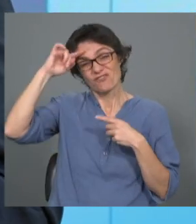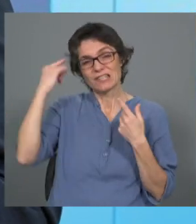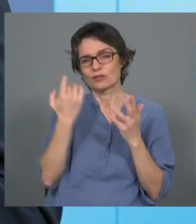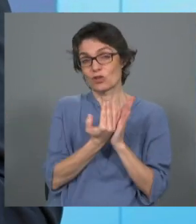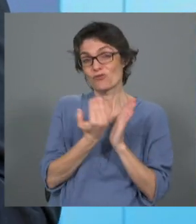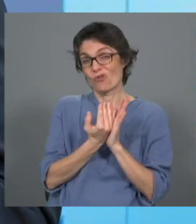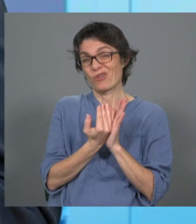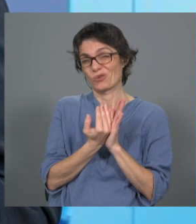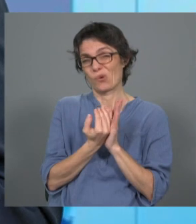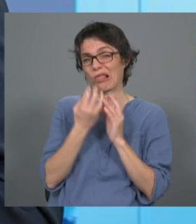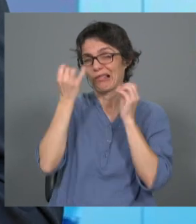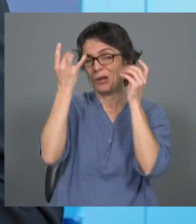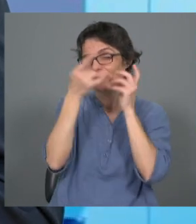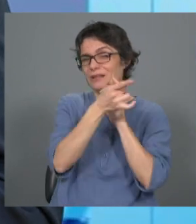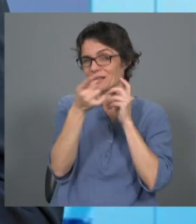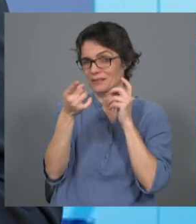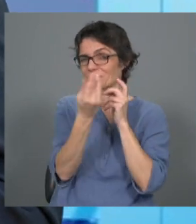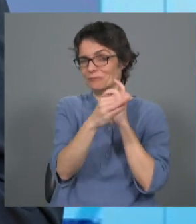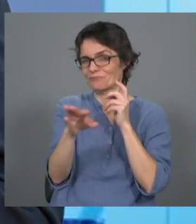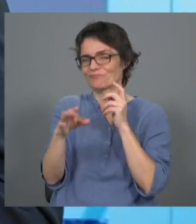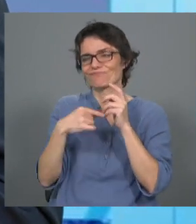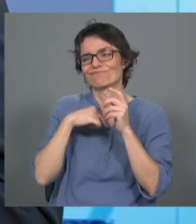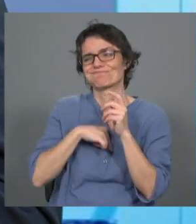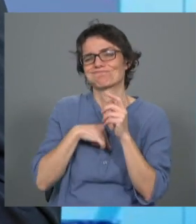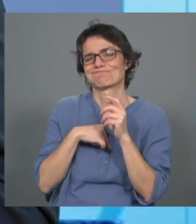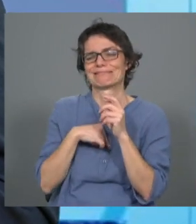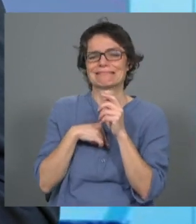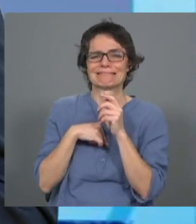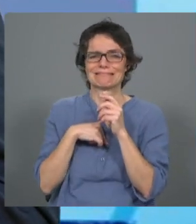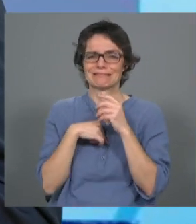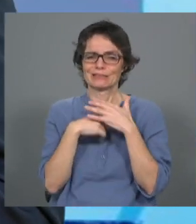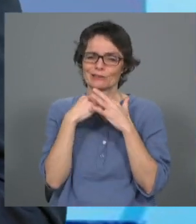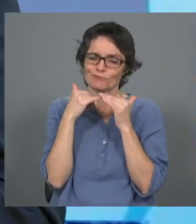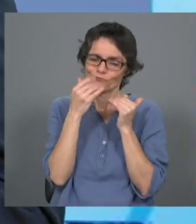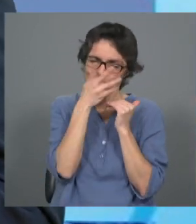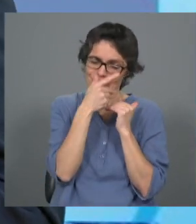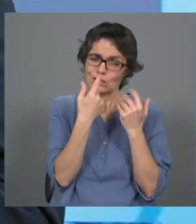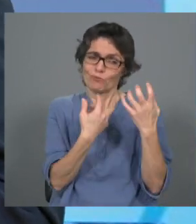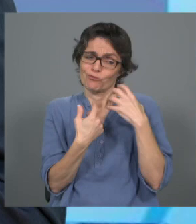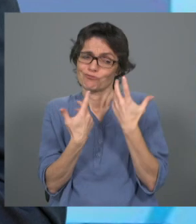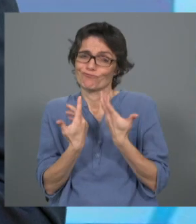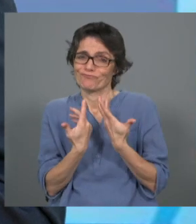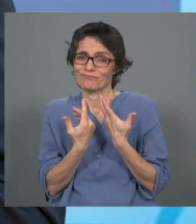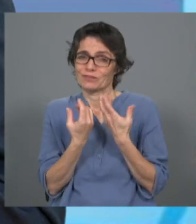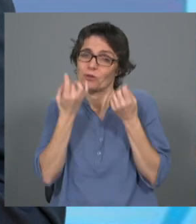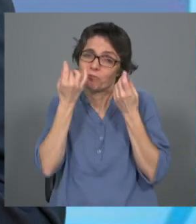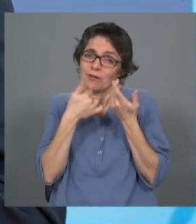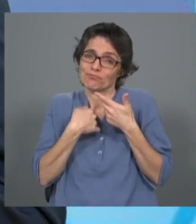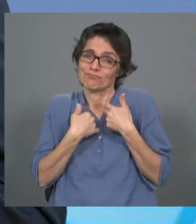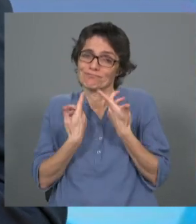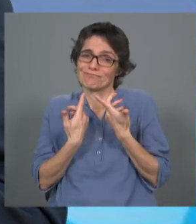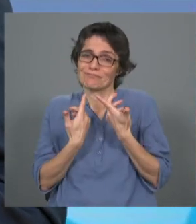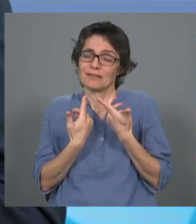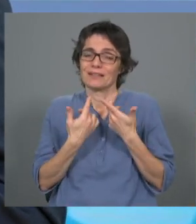que os miúdos têm uns com os outros, às vezes sentimos um bocadinho, por um lado, a tristeza, que estão a gozar comigo, não é? Uhum. Mas por outro lado,